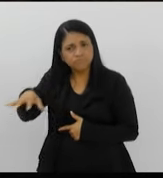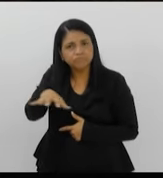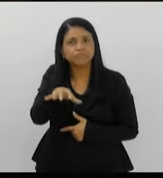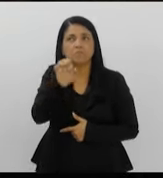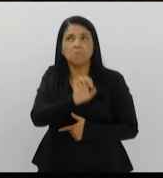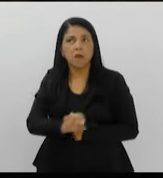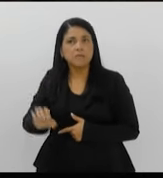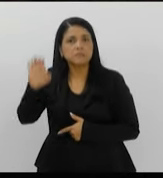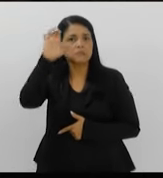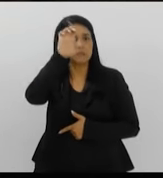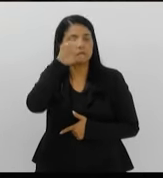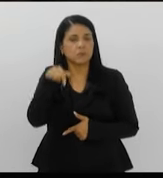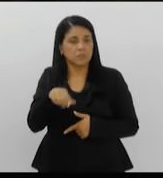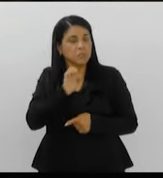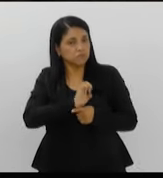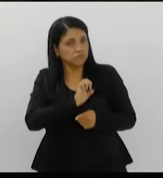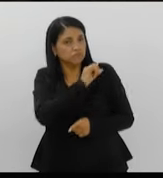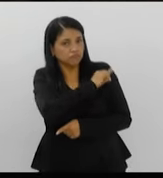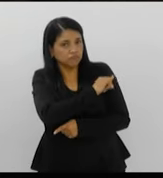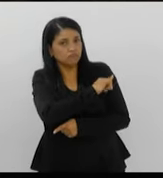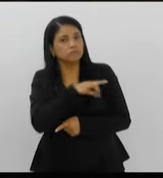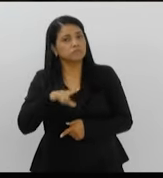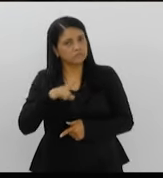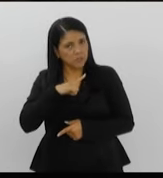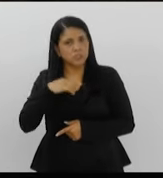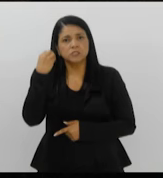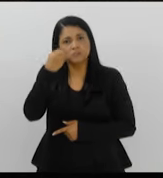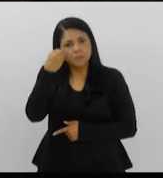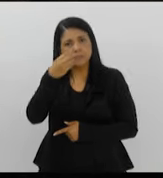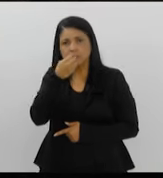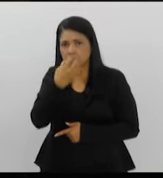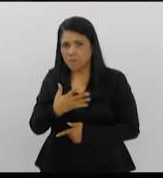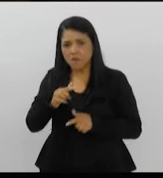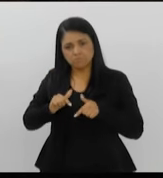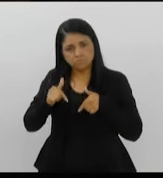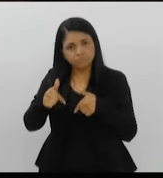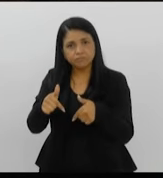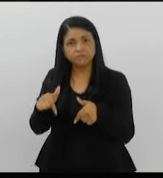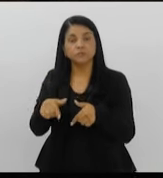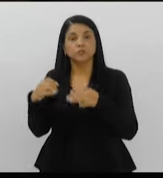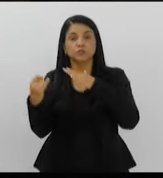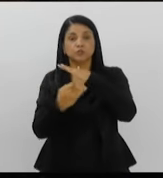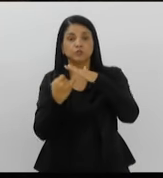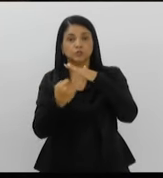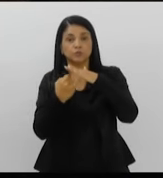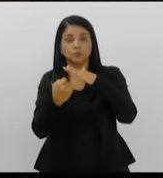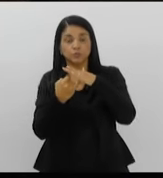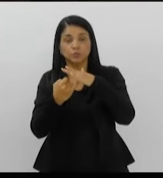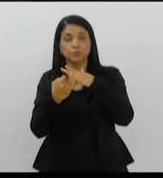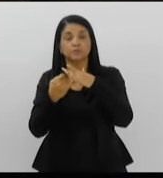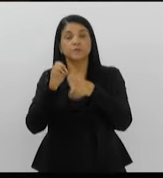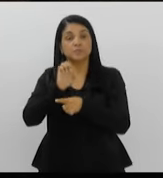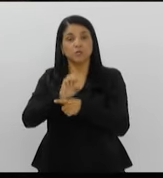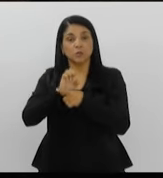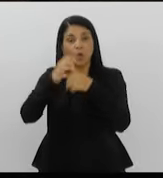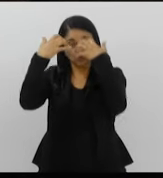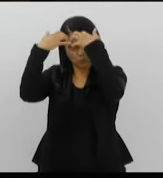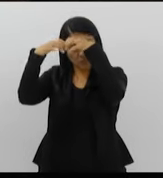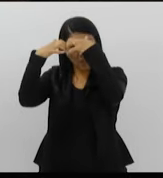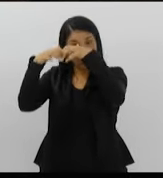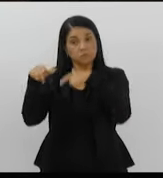muitas áreas. Aqui no Rio mesmo a gente tem algumas experiências muito bem sucedidas, como a do Instituto Estadual do Cérebro, que hoje é gerido por uma